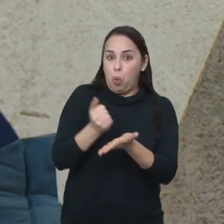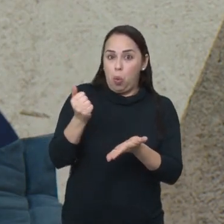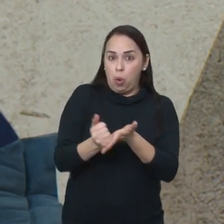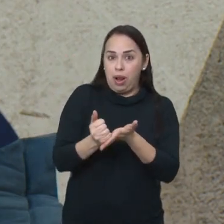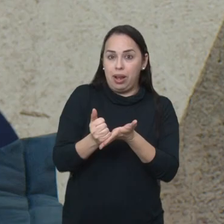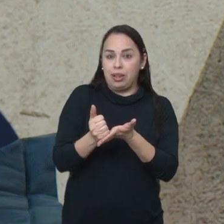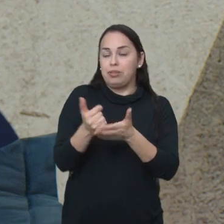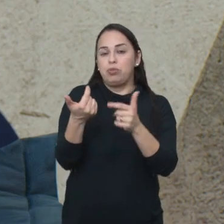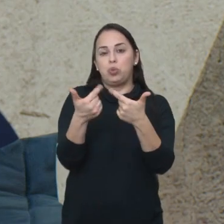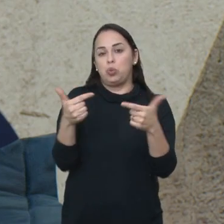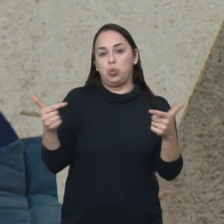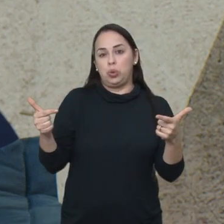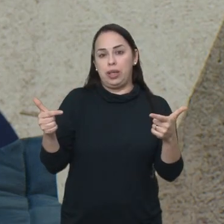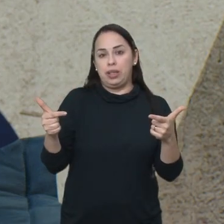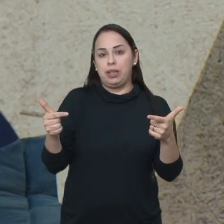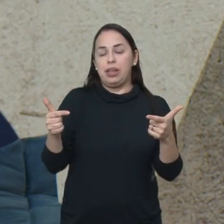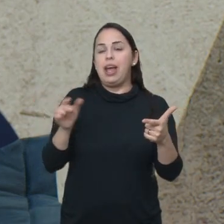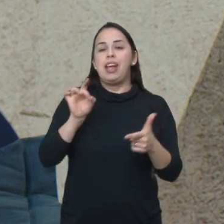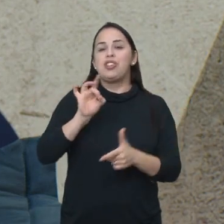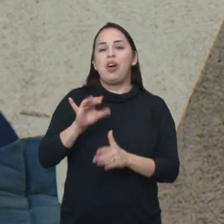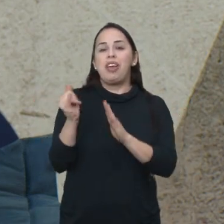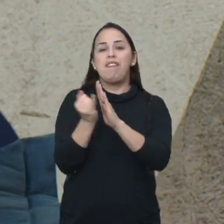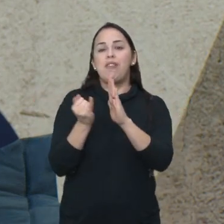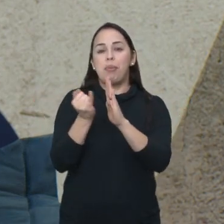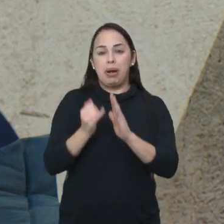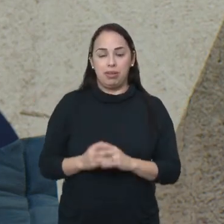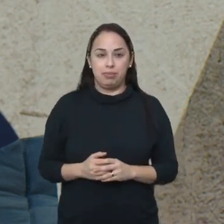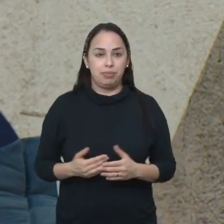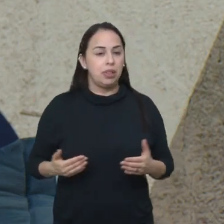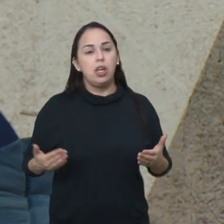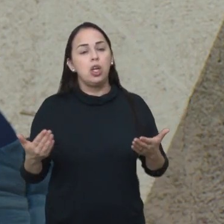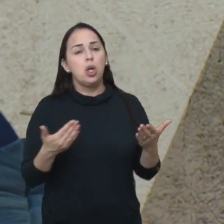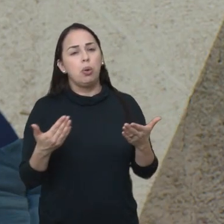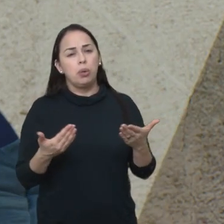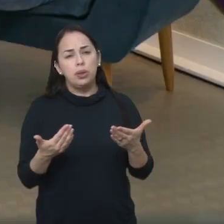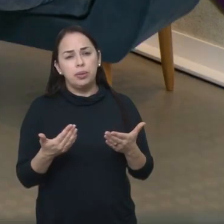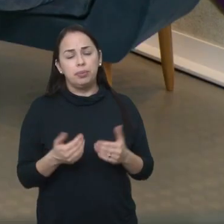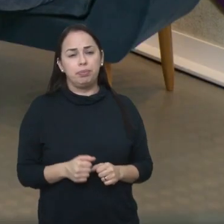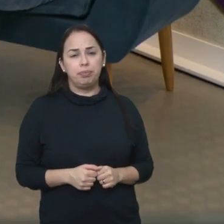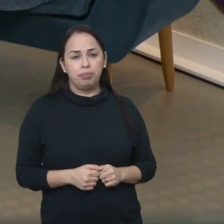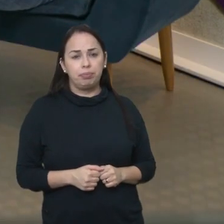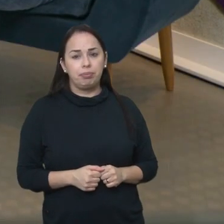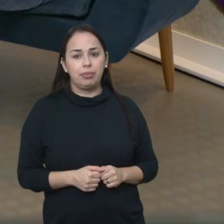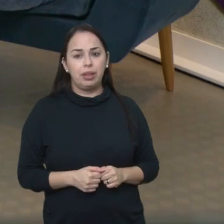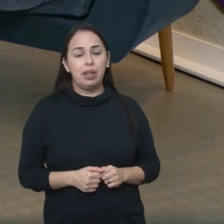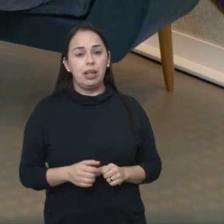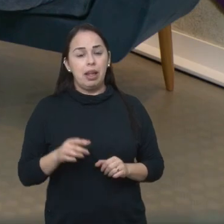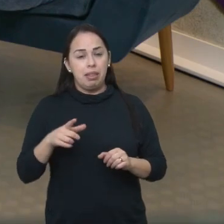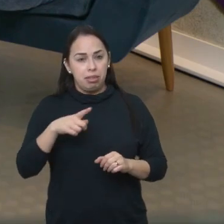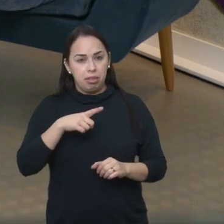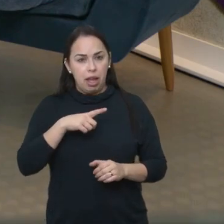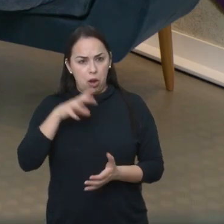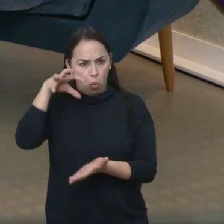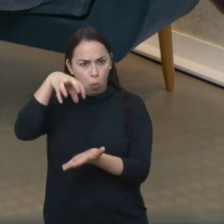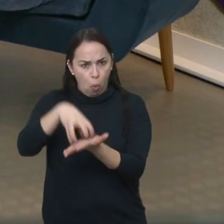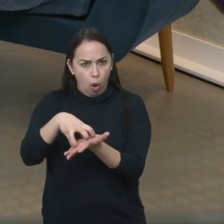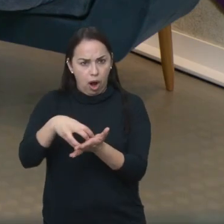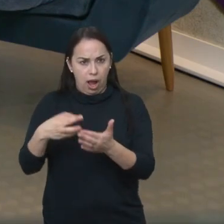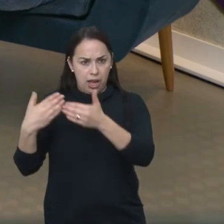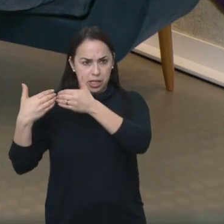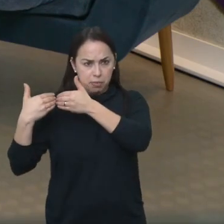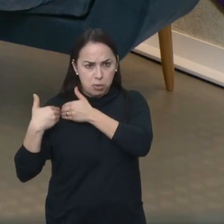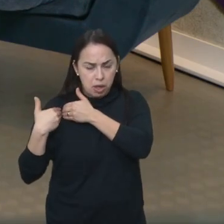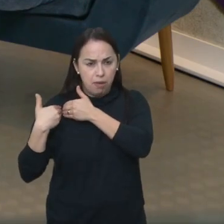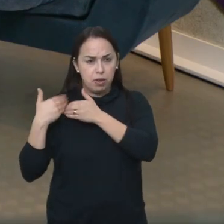o tradutor e intérprete, se dava mais de forma informal. E hoje, Aline, existe um órgão